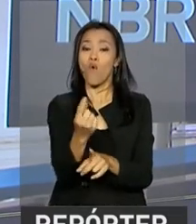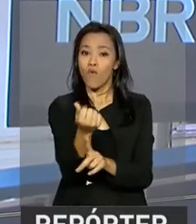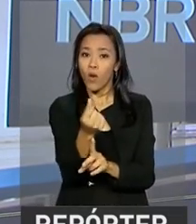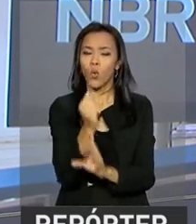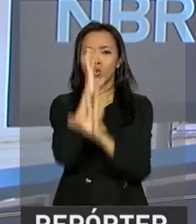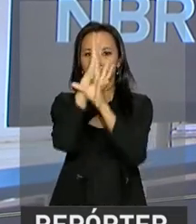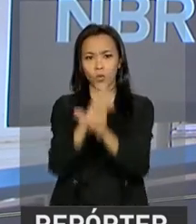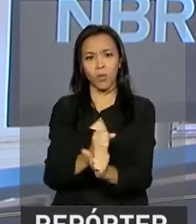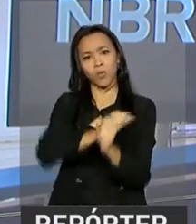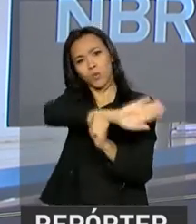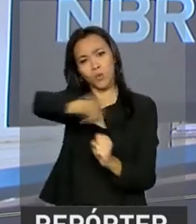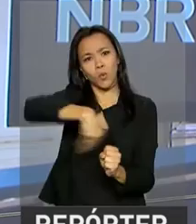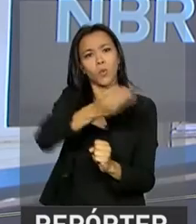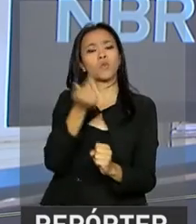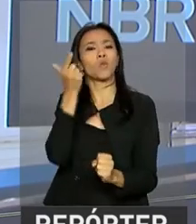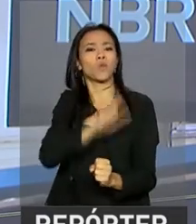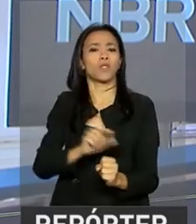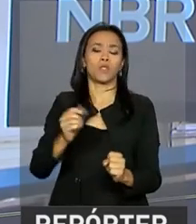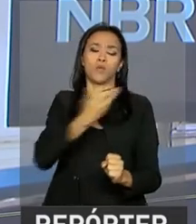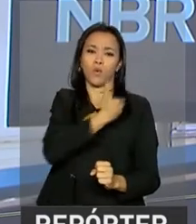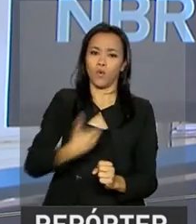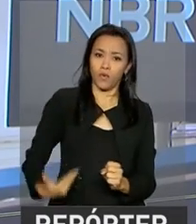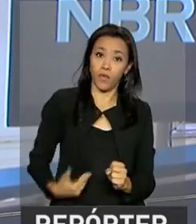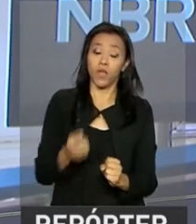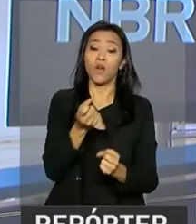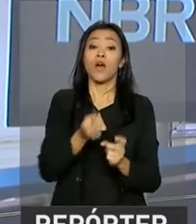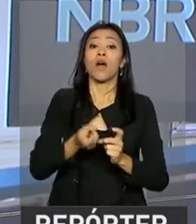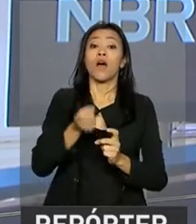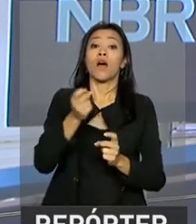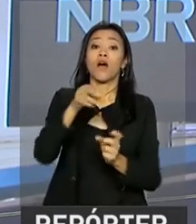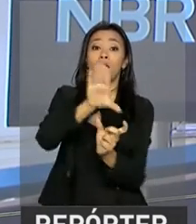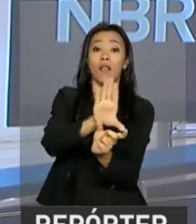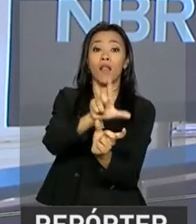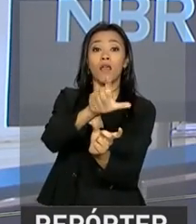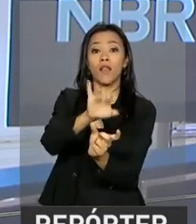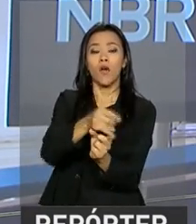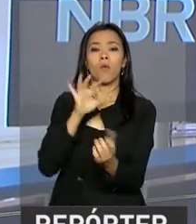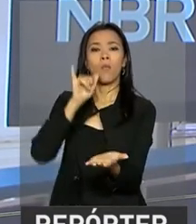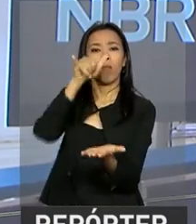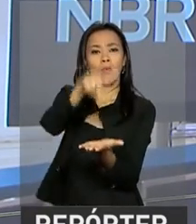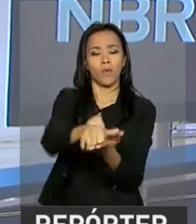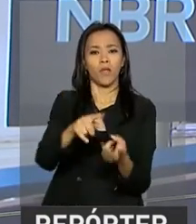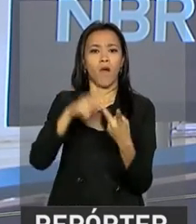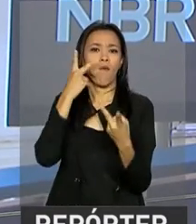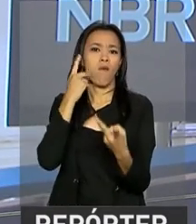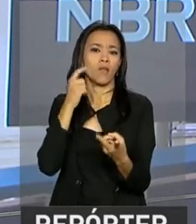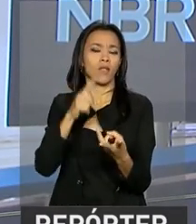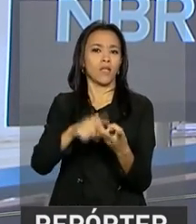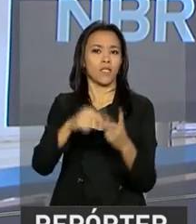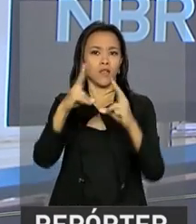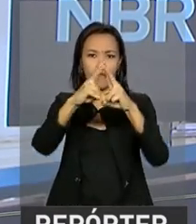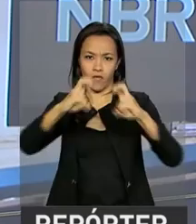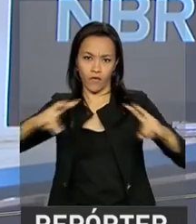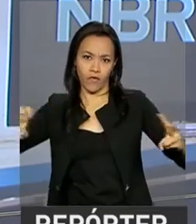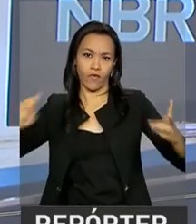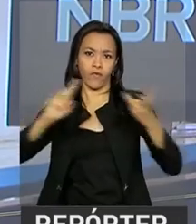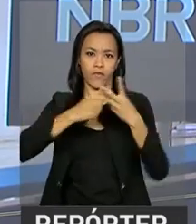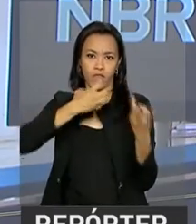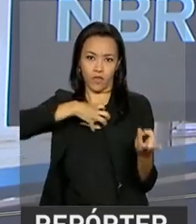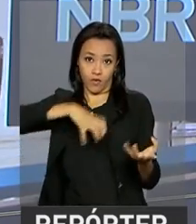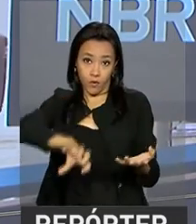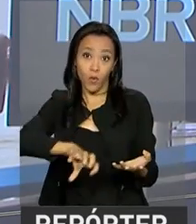arrecadado pelo governo com o leilão dos aeroportos de porto alegre fortaleza florianópolis e salvador